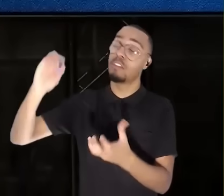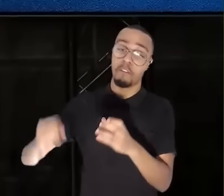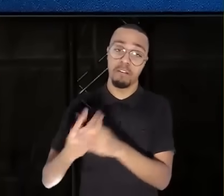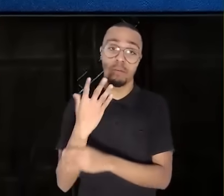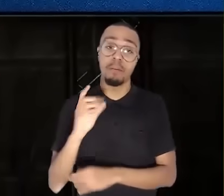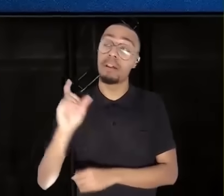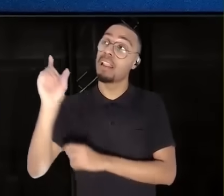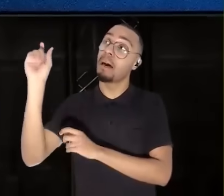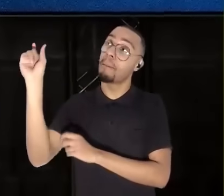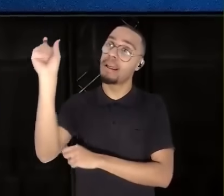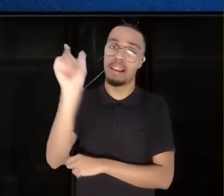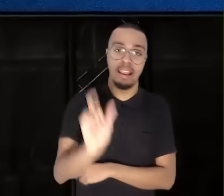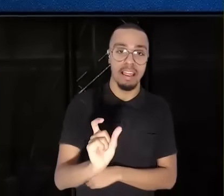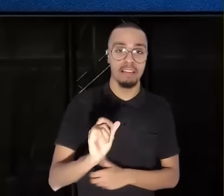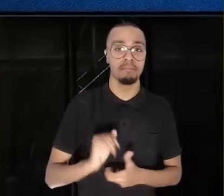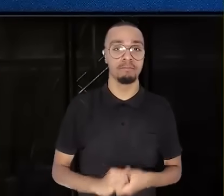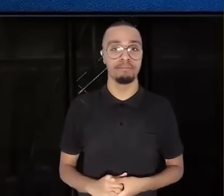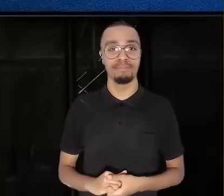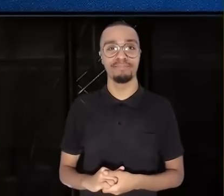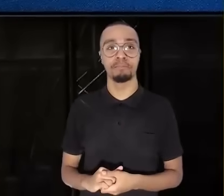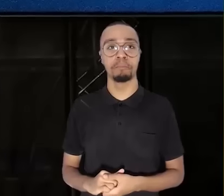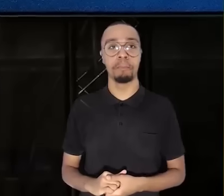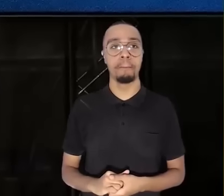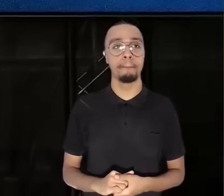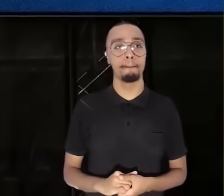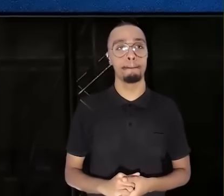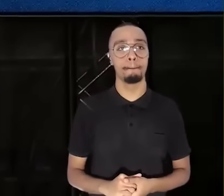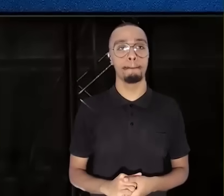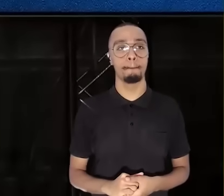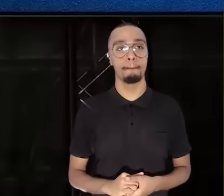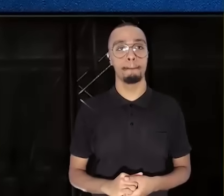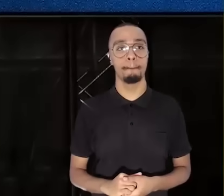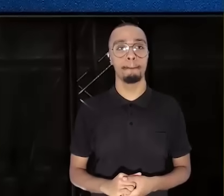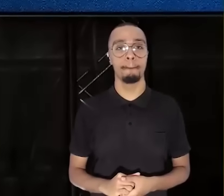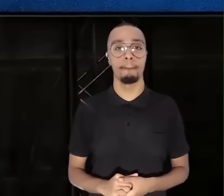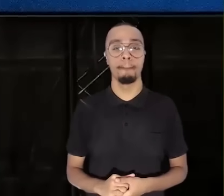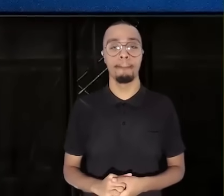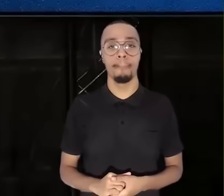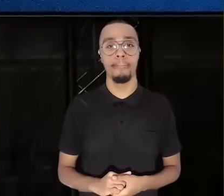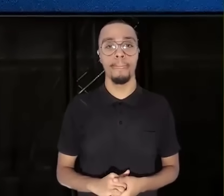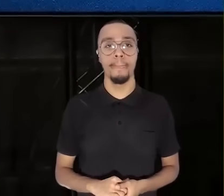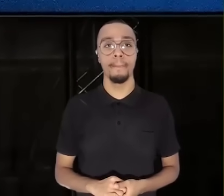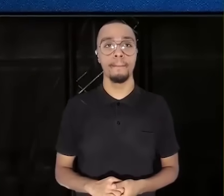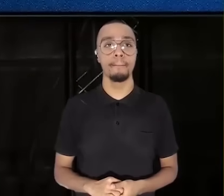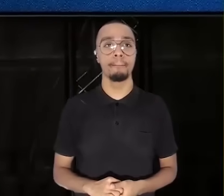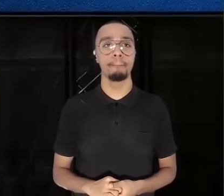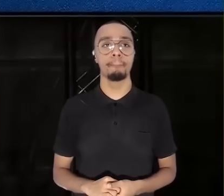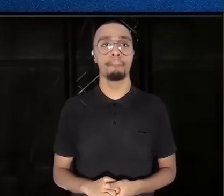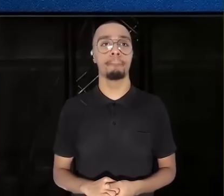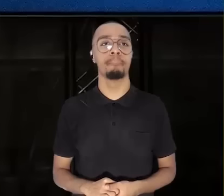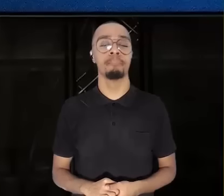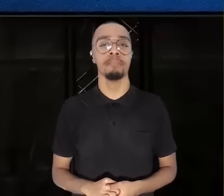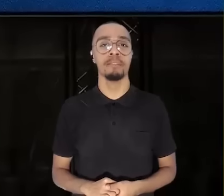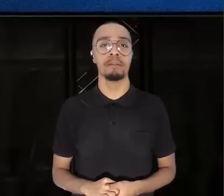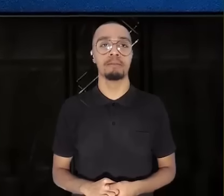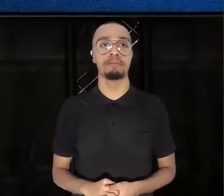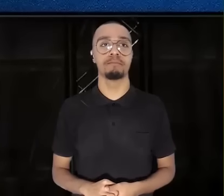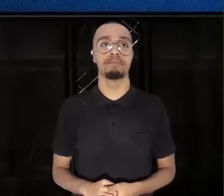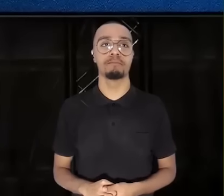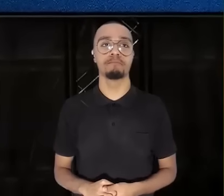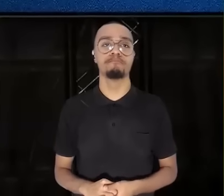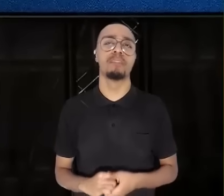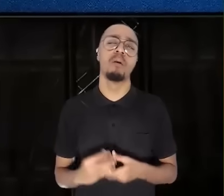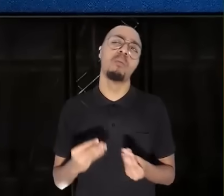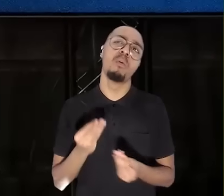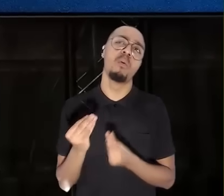aquilo que não se vê, não foi feito do que é visível. A única forma de você